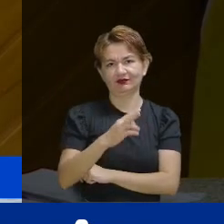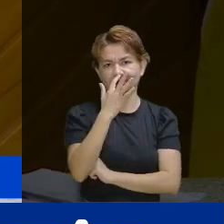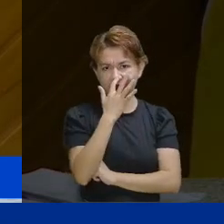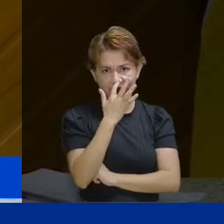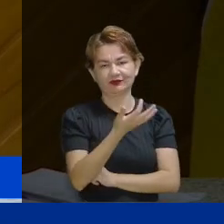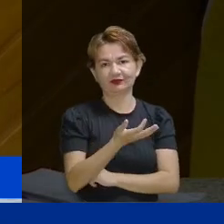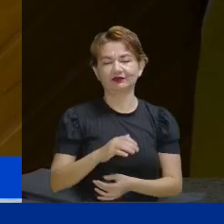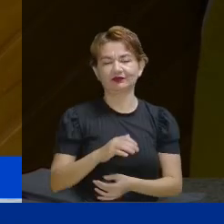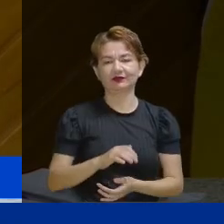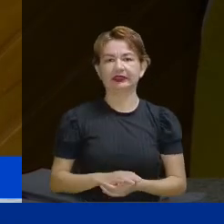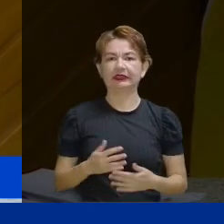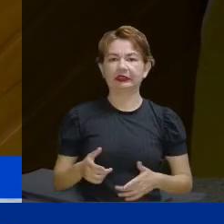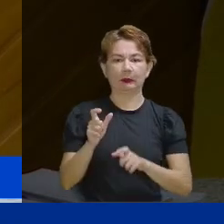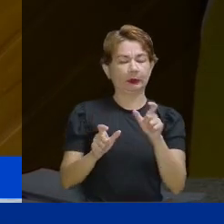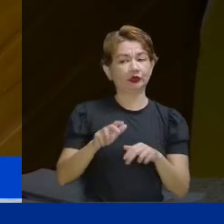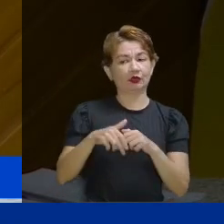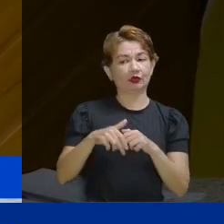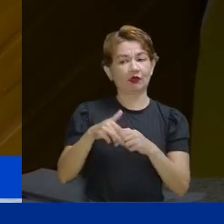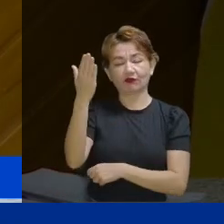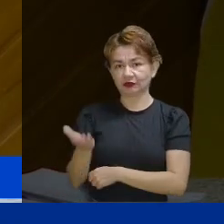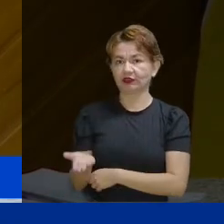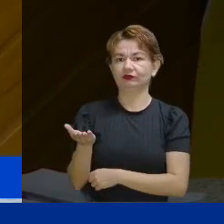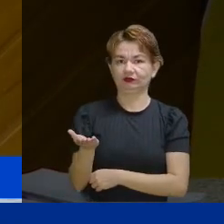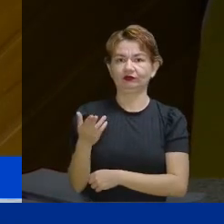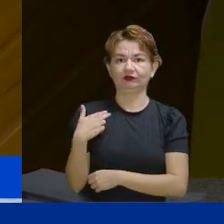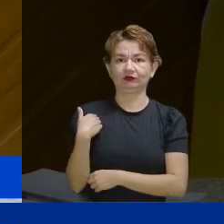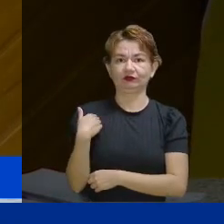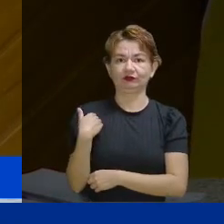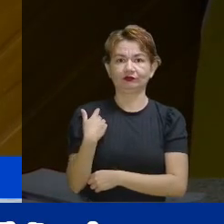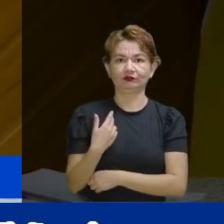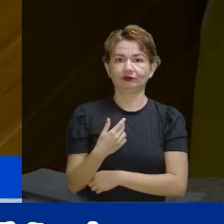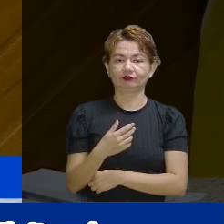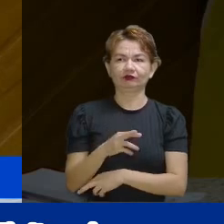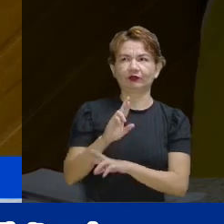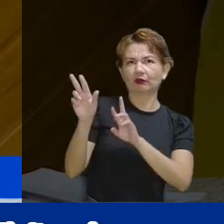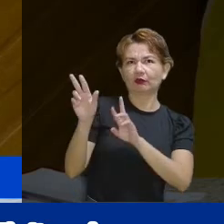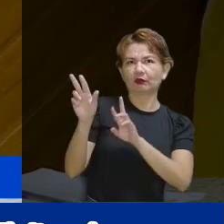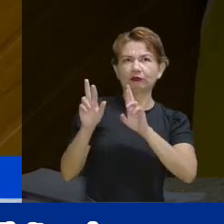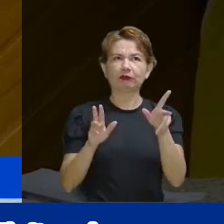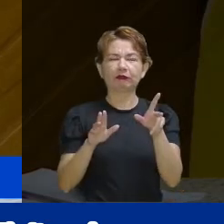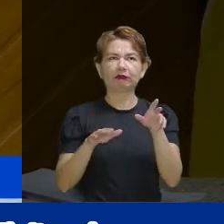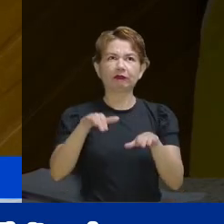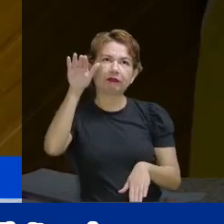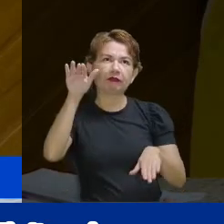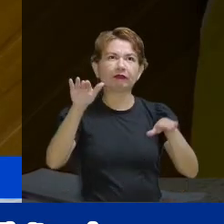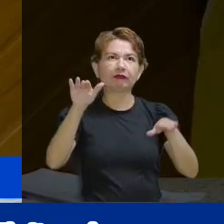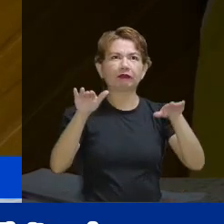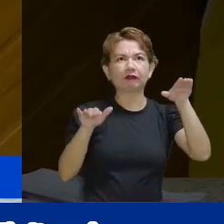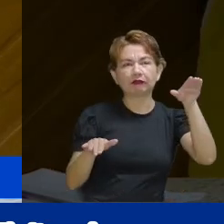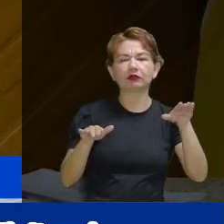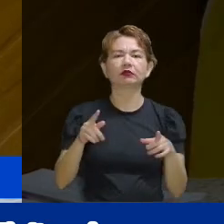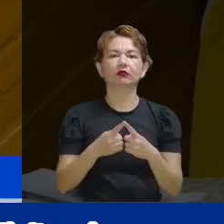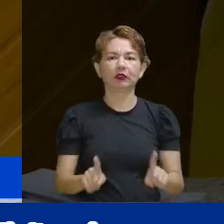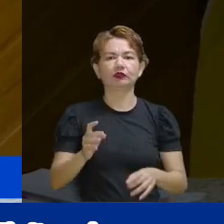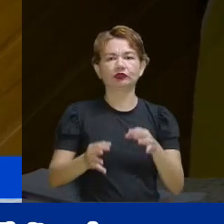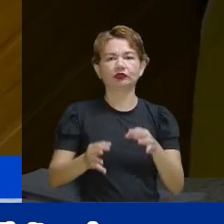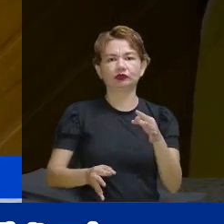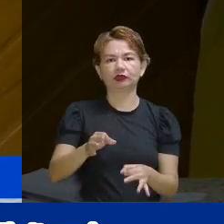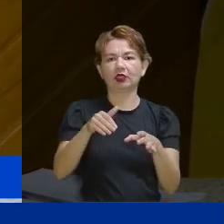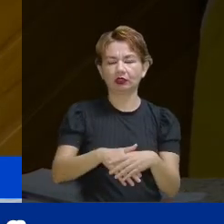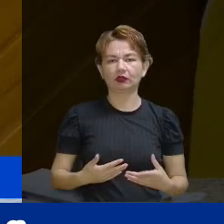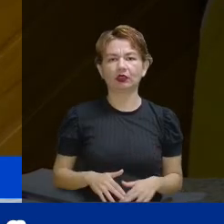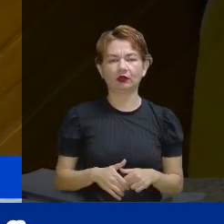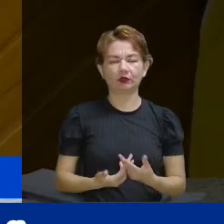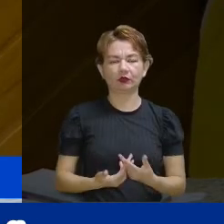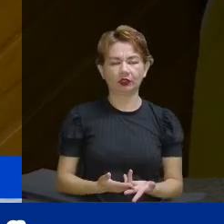é por pessoas como o senhor, que não distingue entre os grandes e os pequenos, é que a Justiça